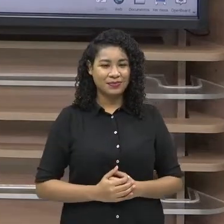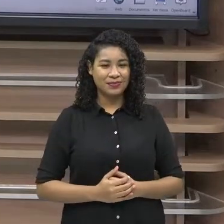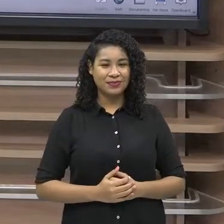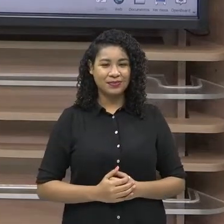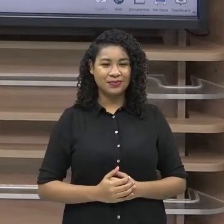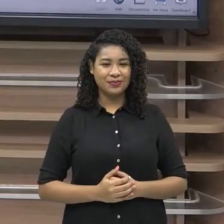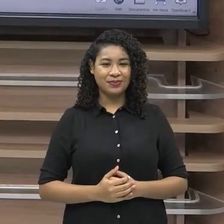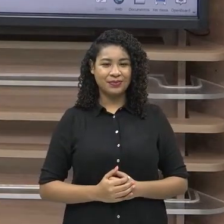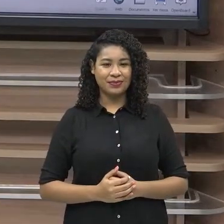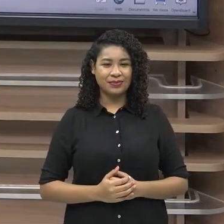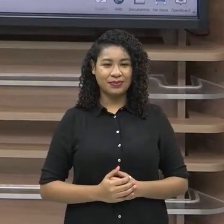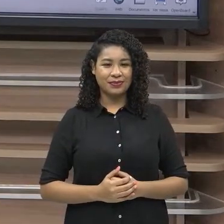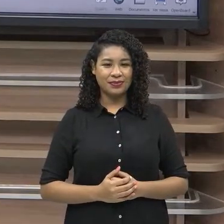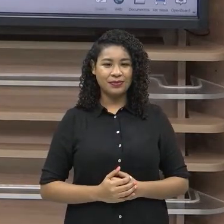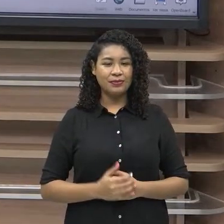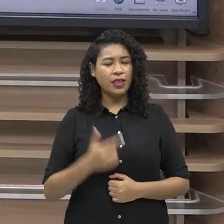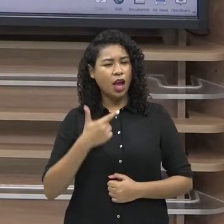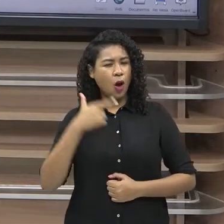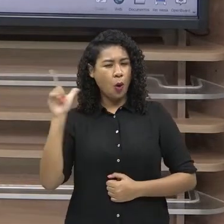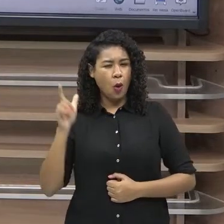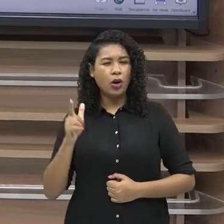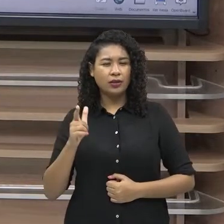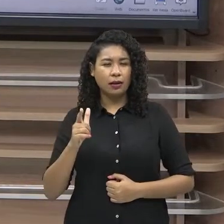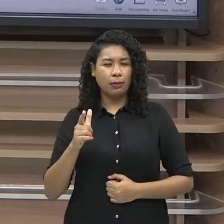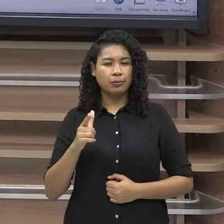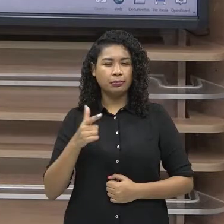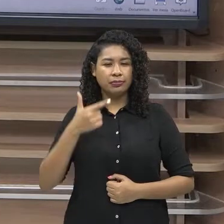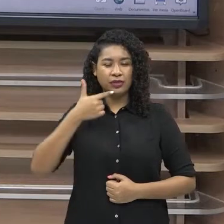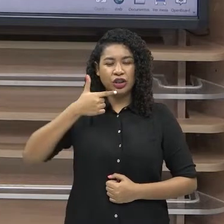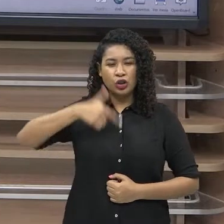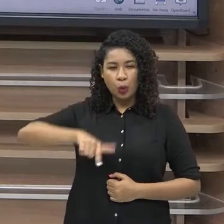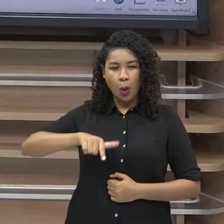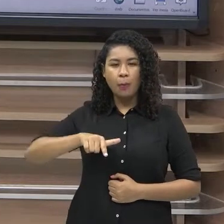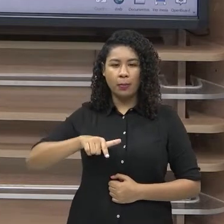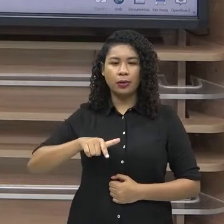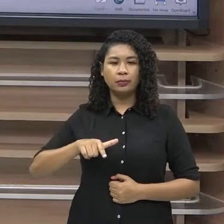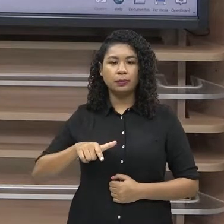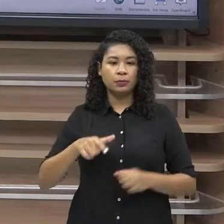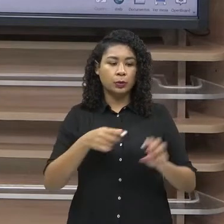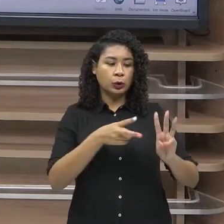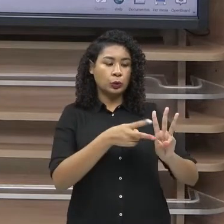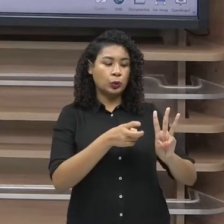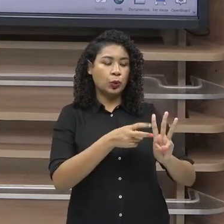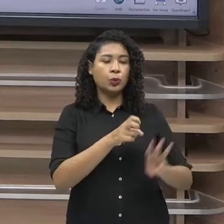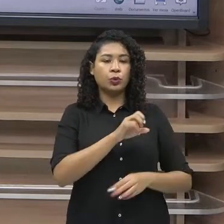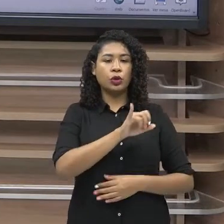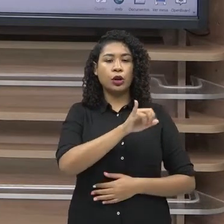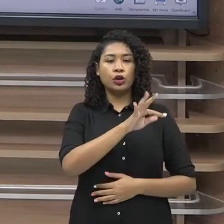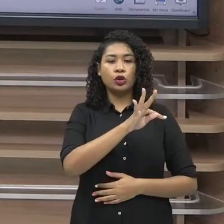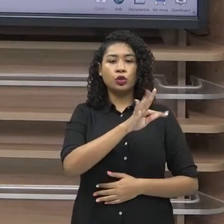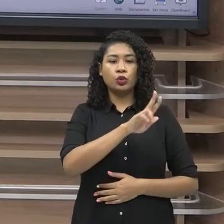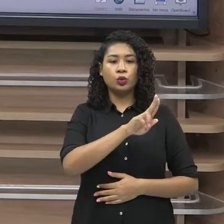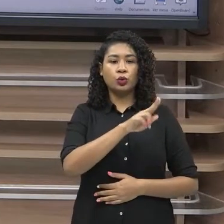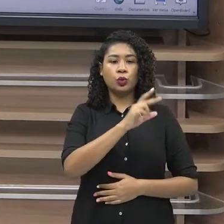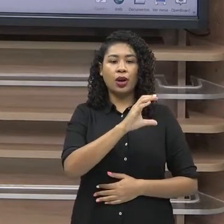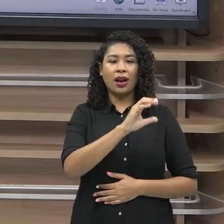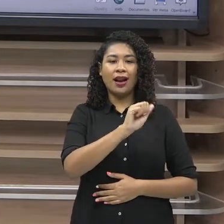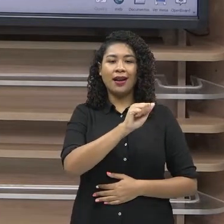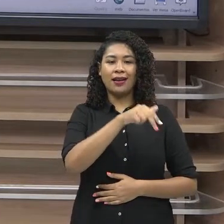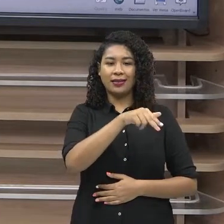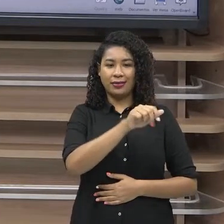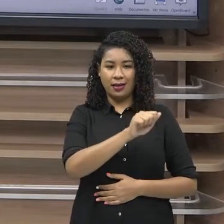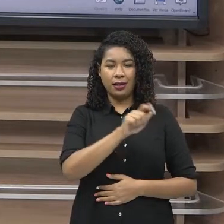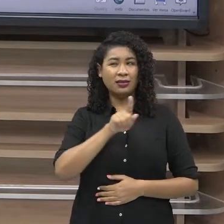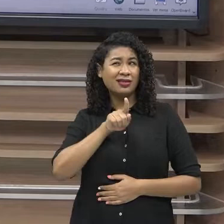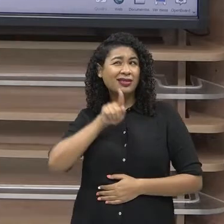E tem uma outra expressão na língua tucana, que é uma língua do Alto e Rio Negro, lá em São Gabriel da Cachoeira, que